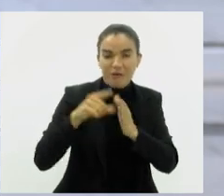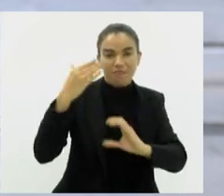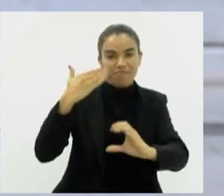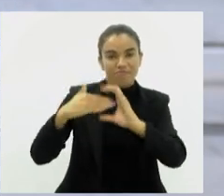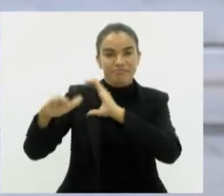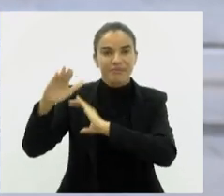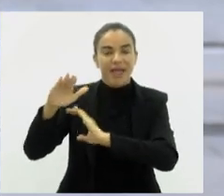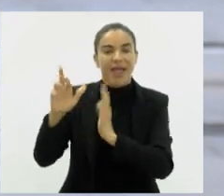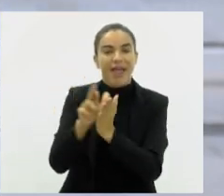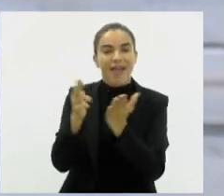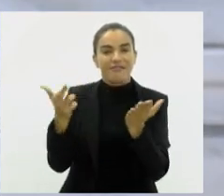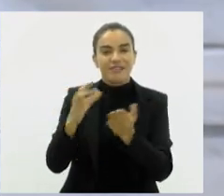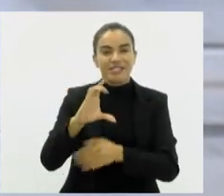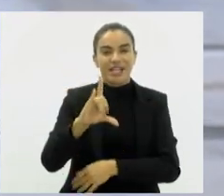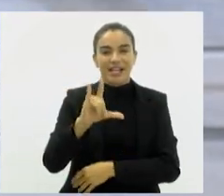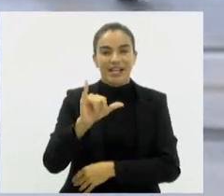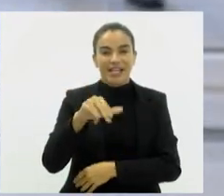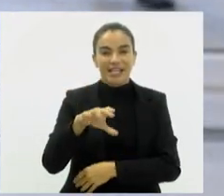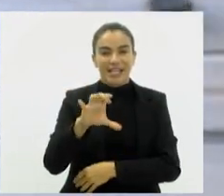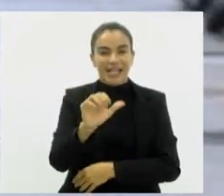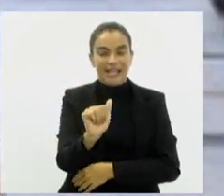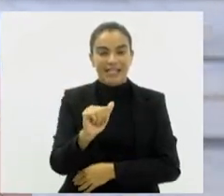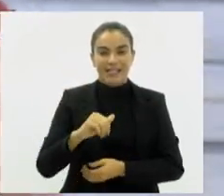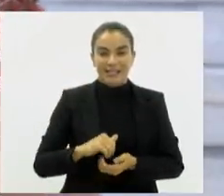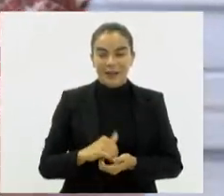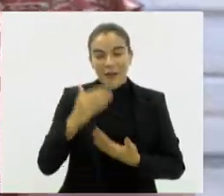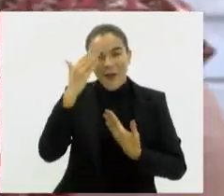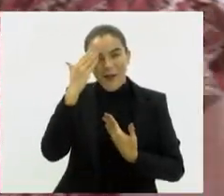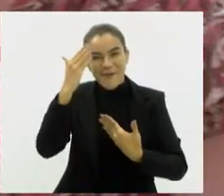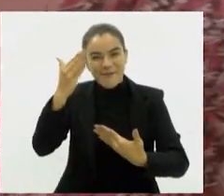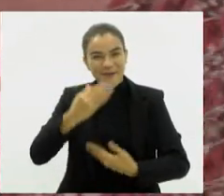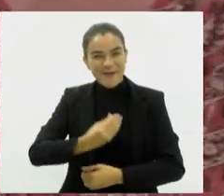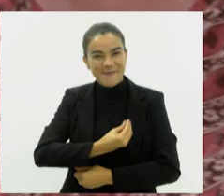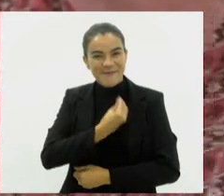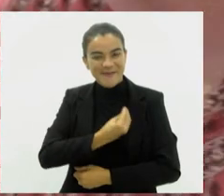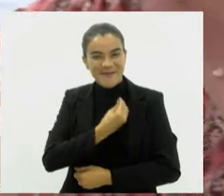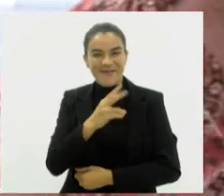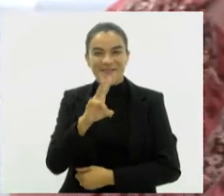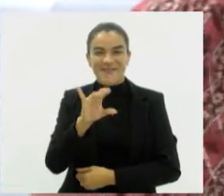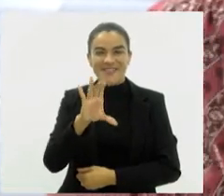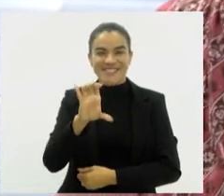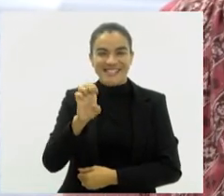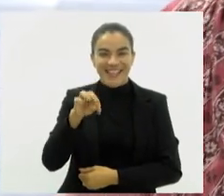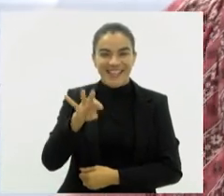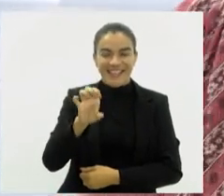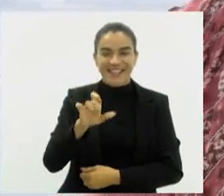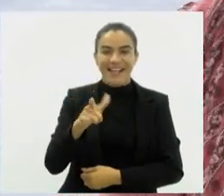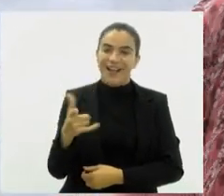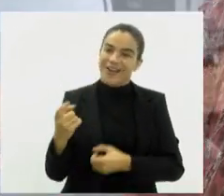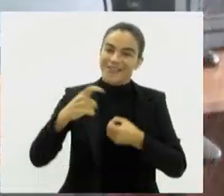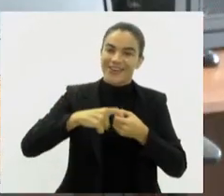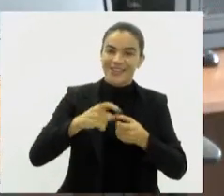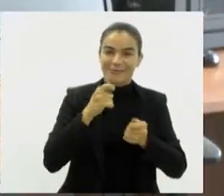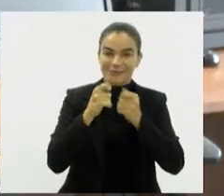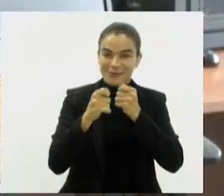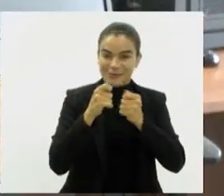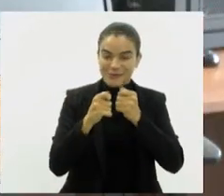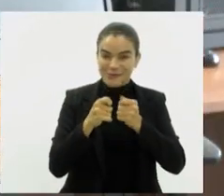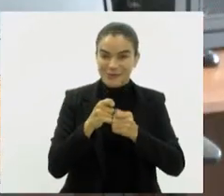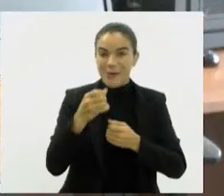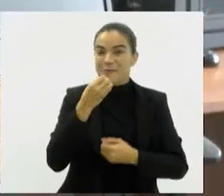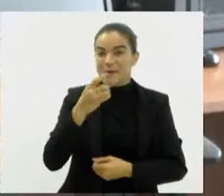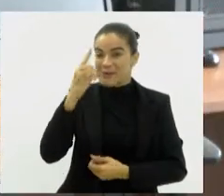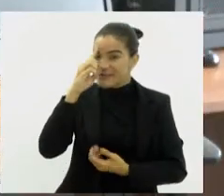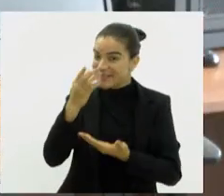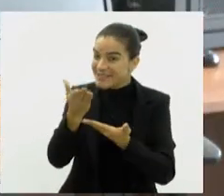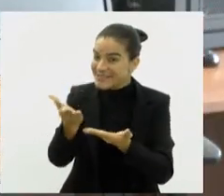revista clínica. Ana Paula, muito obrigado pela sua participação. Vicente, voltamos com você no estúdio. Obrigado, PV. Um bom dia para